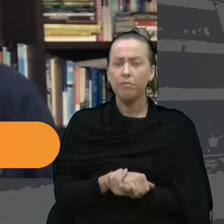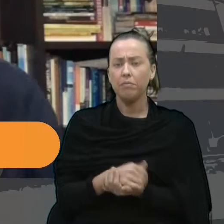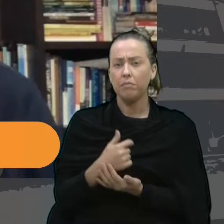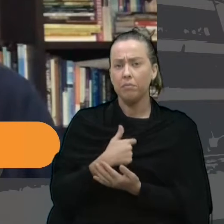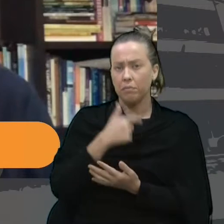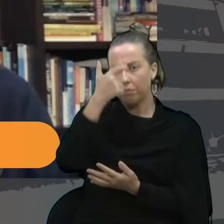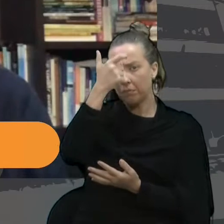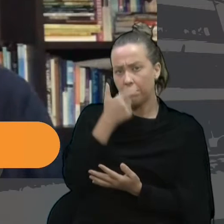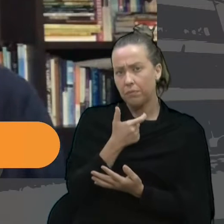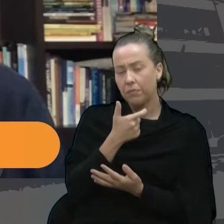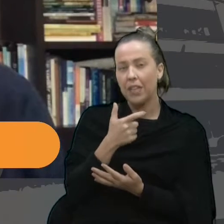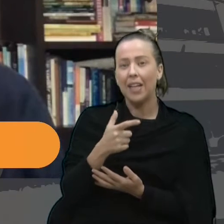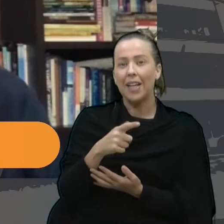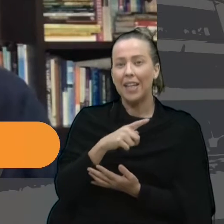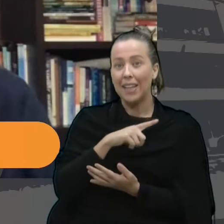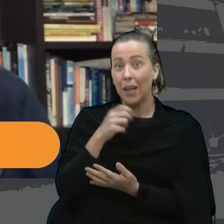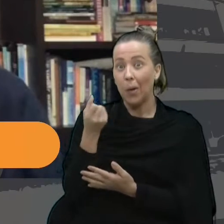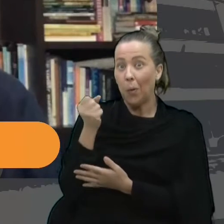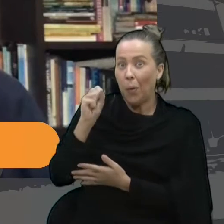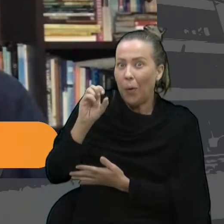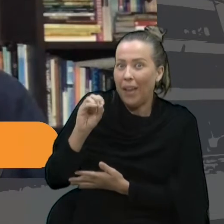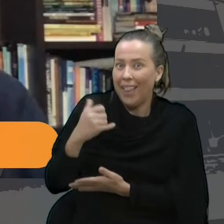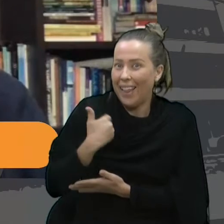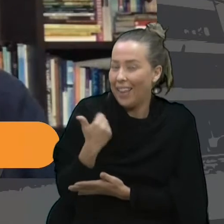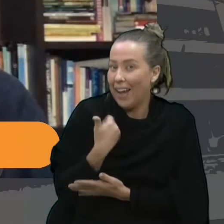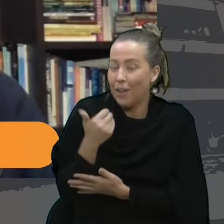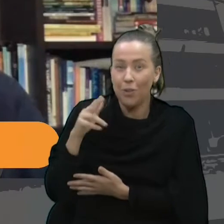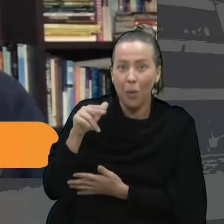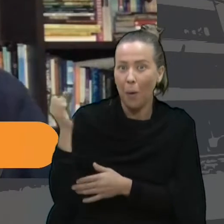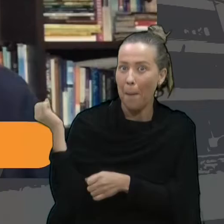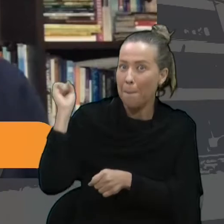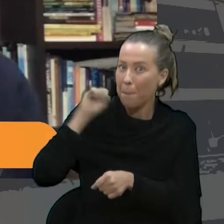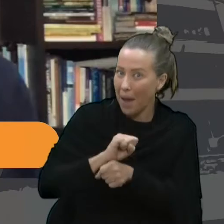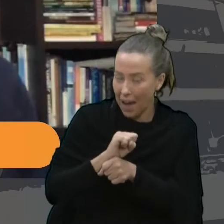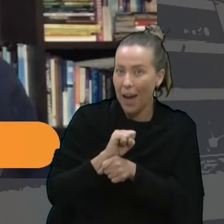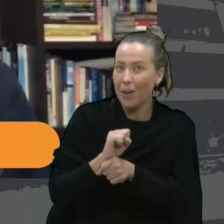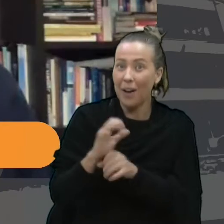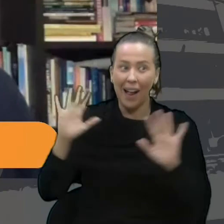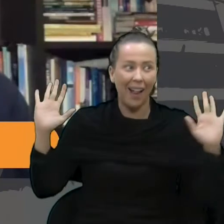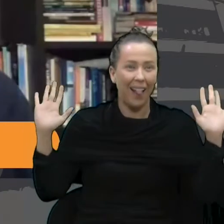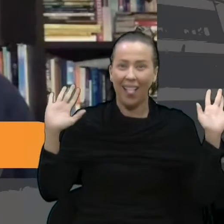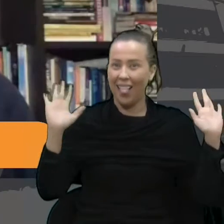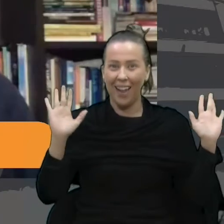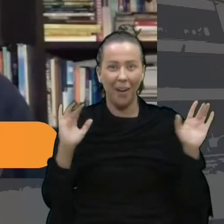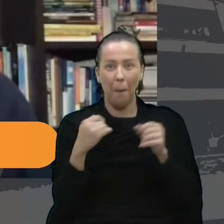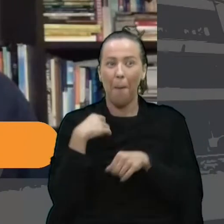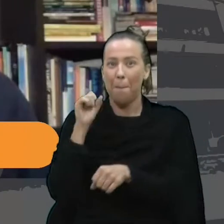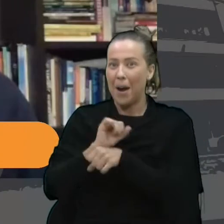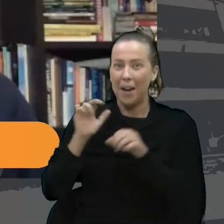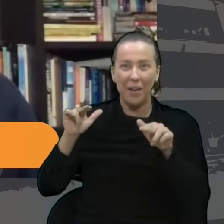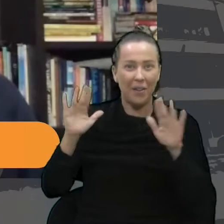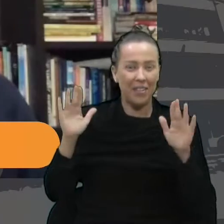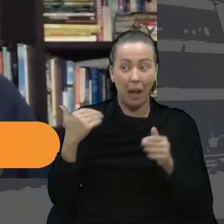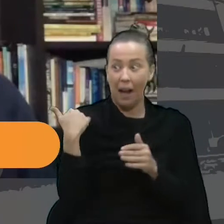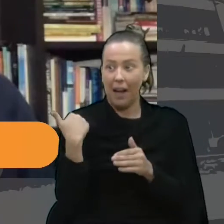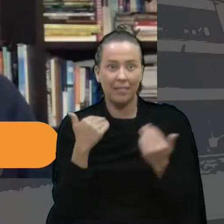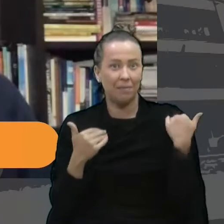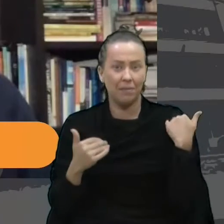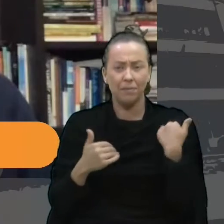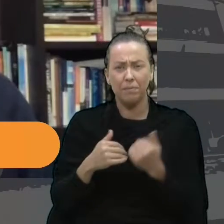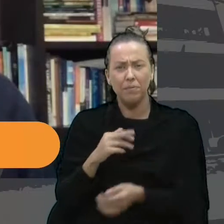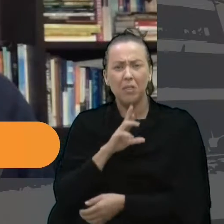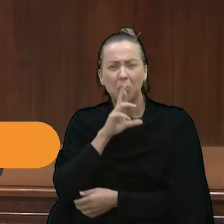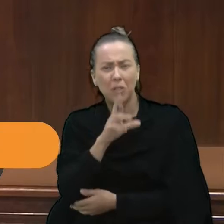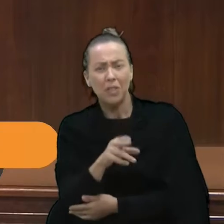eu tenho 80 anos, mas não consigo parar. Tá trabalhando... E as pessoas não me deixam parar. Afinal, você tem dito que está